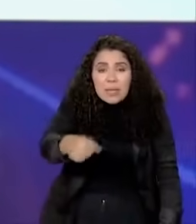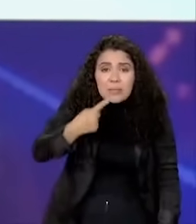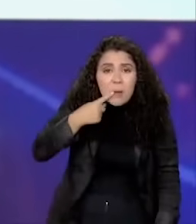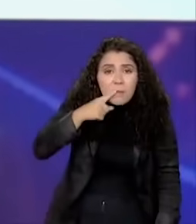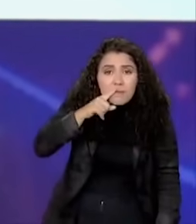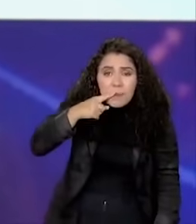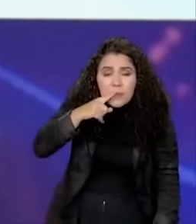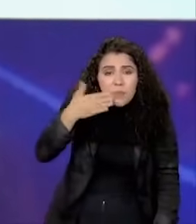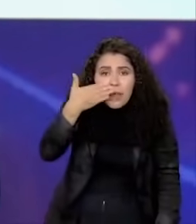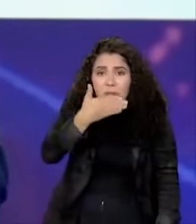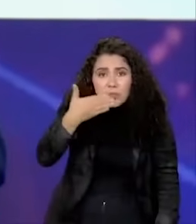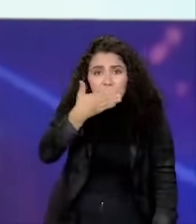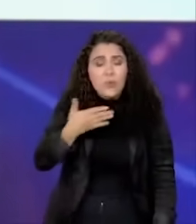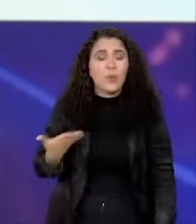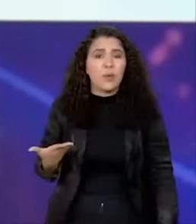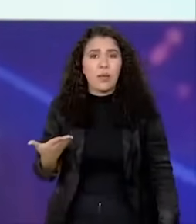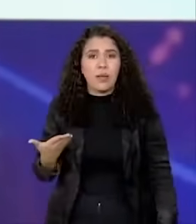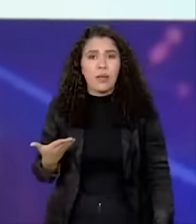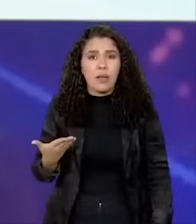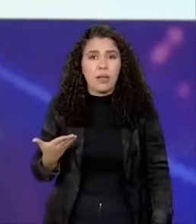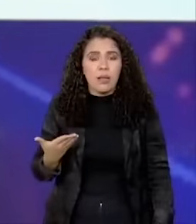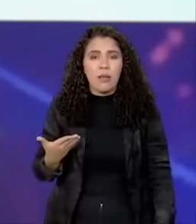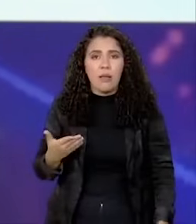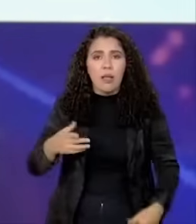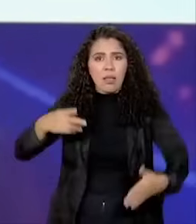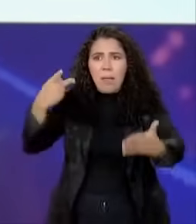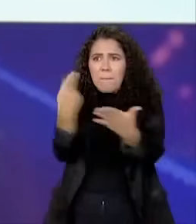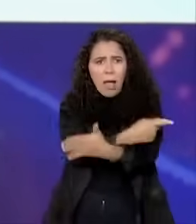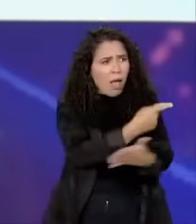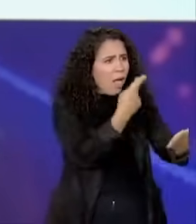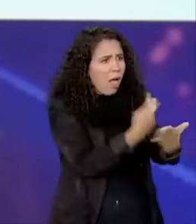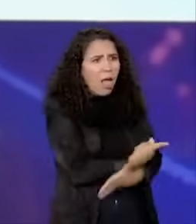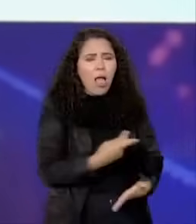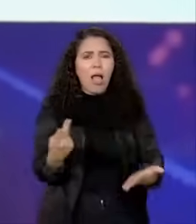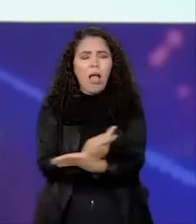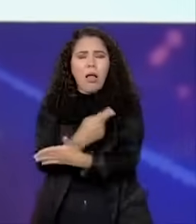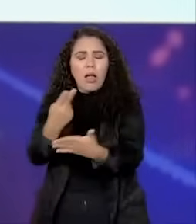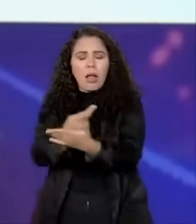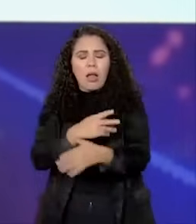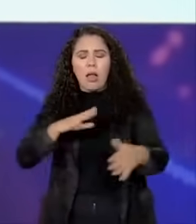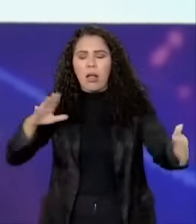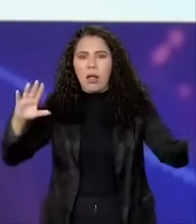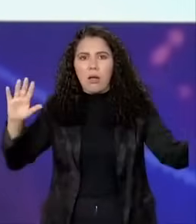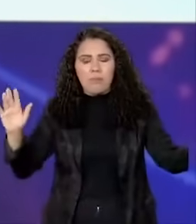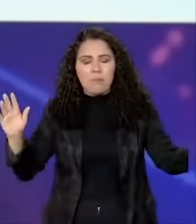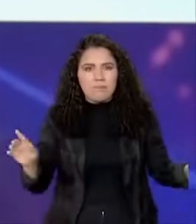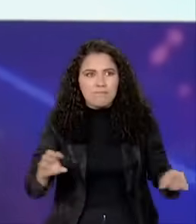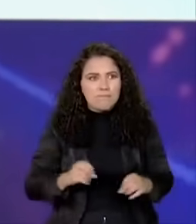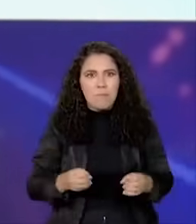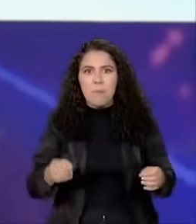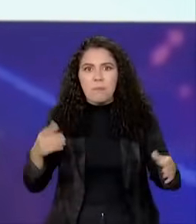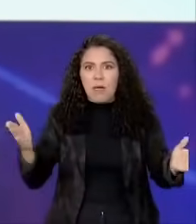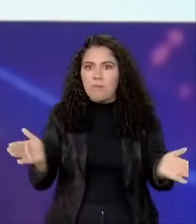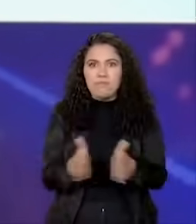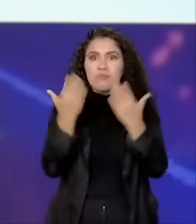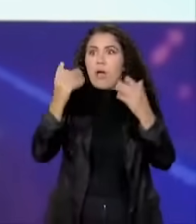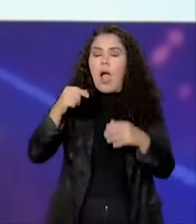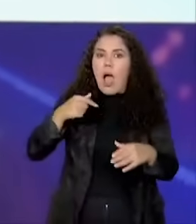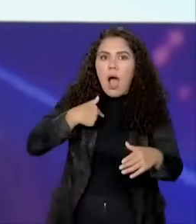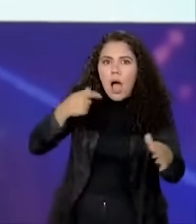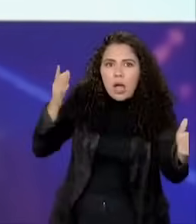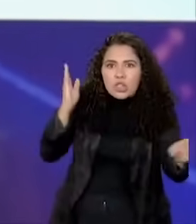cana-de-açúcar, sabe, que até outro dia era isso, de repente a gente descobre que aquela palha que a gente